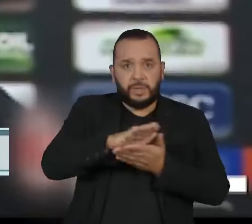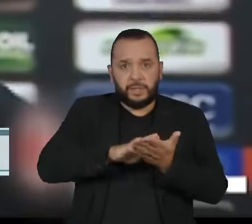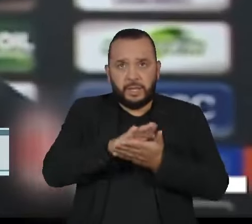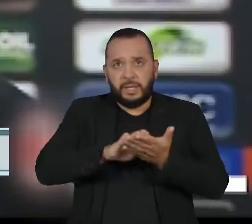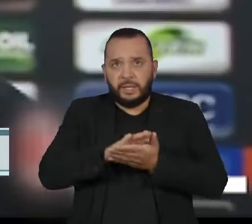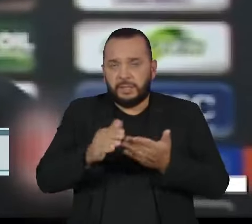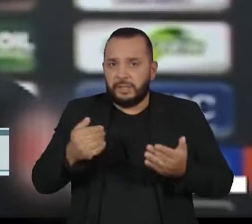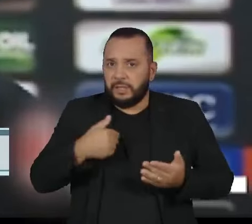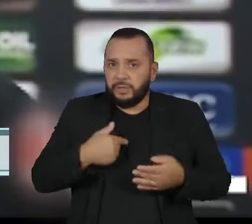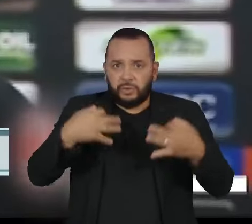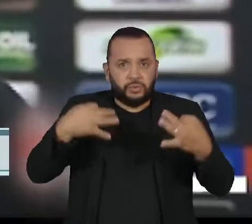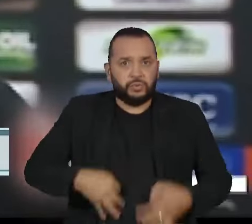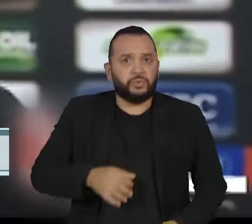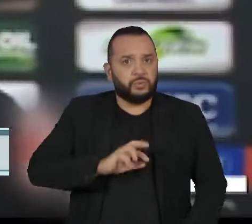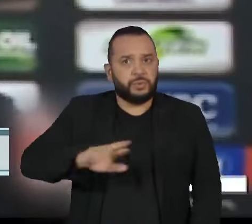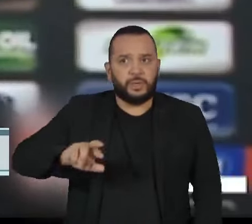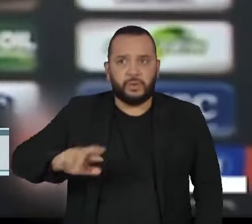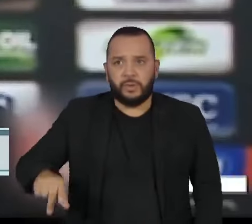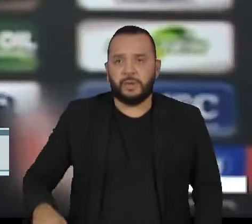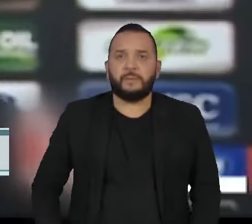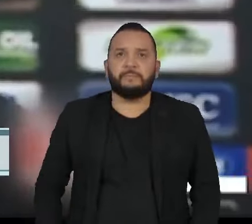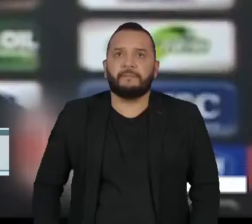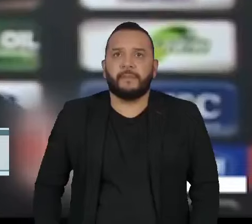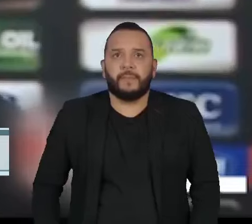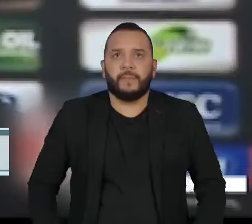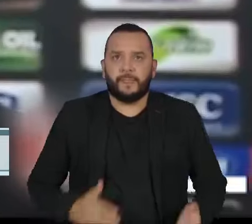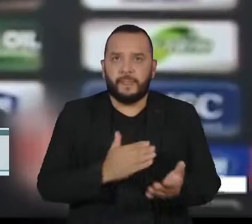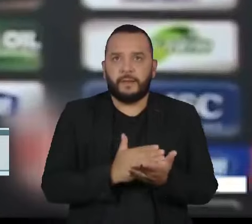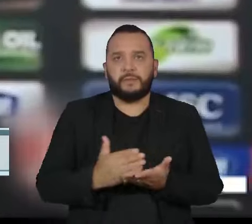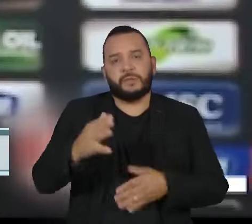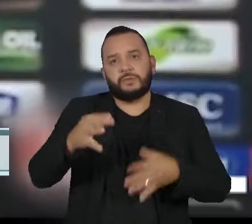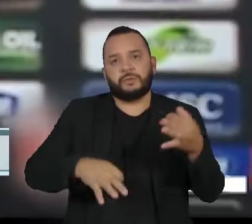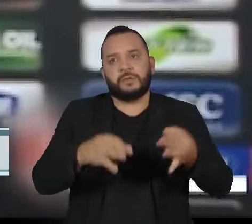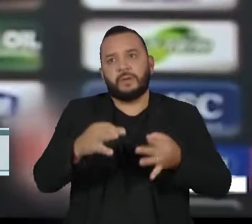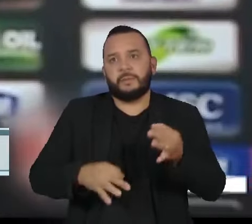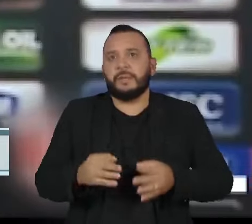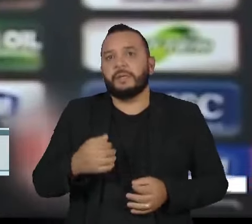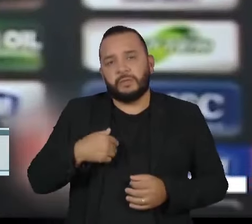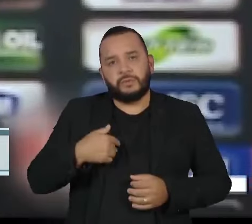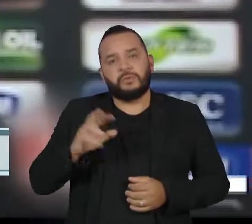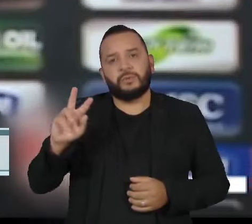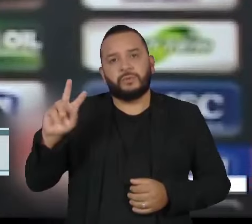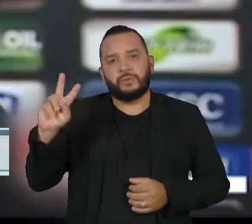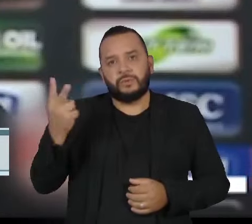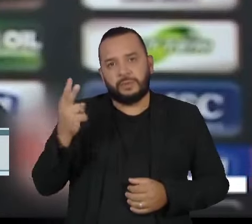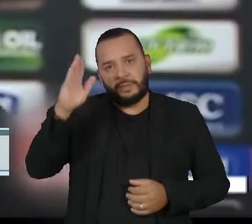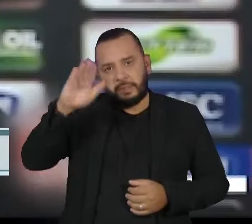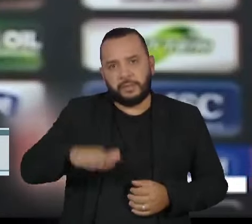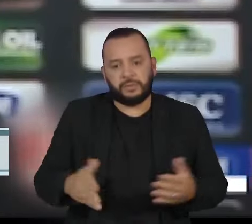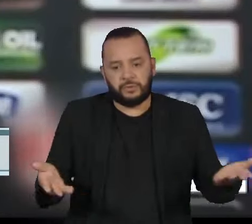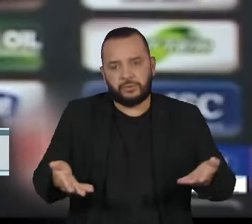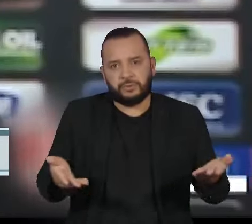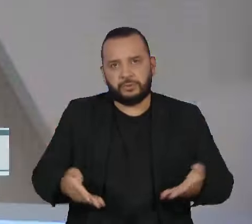condenado injustamente o início do julgamento está marcado para as duas horas desta tarde